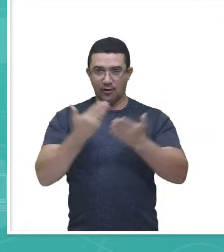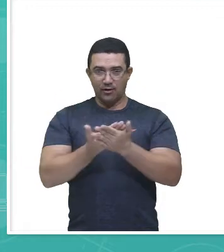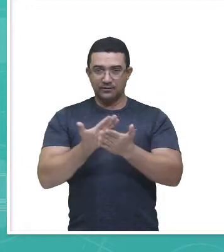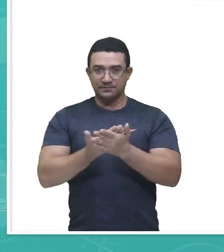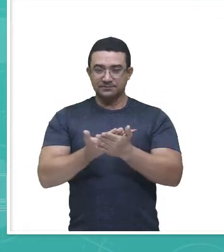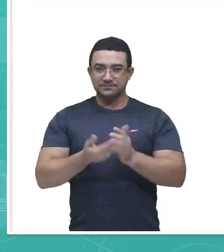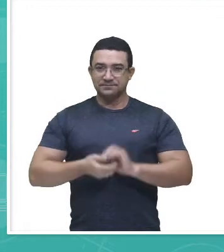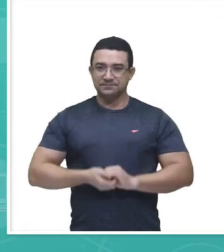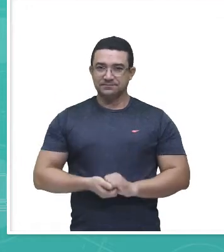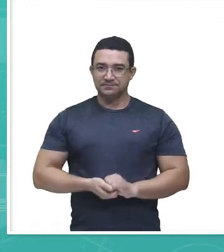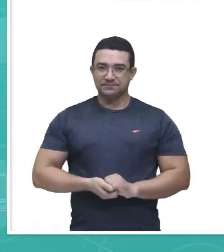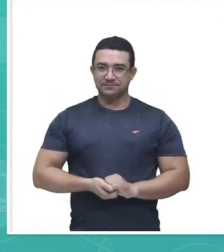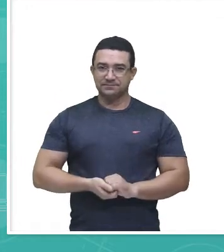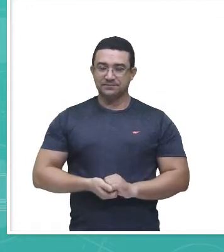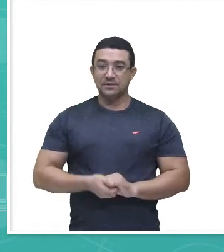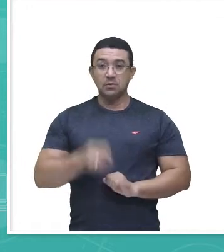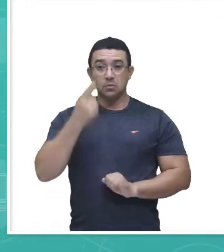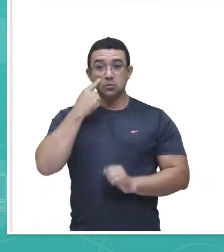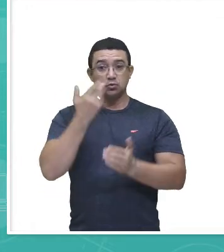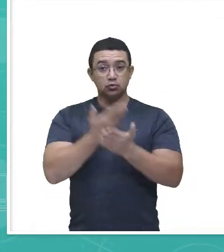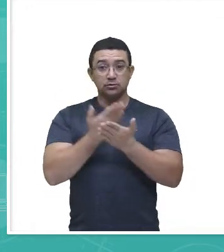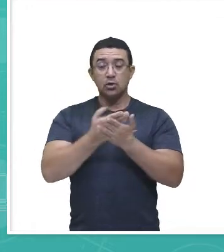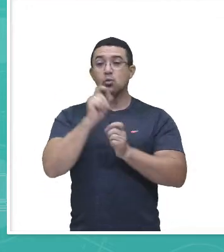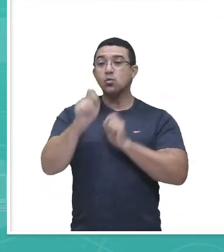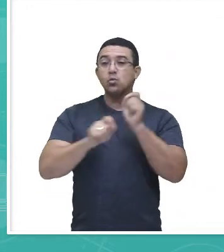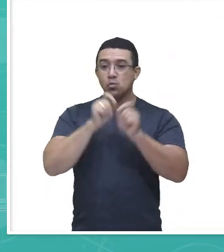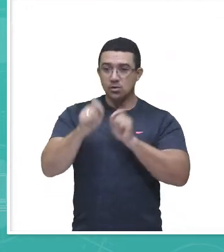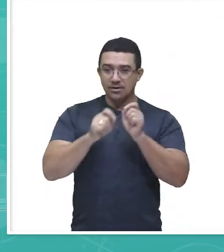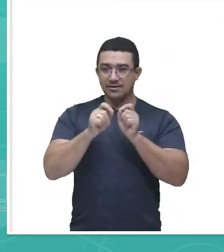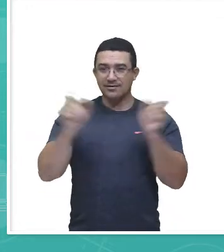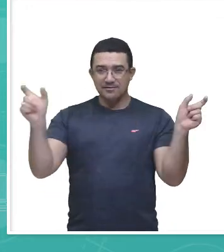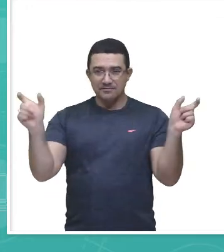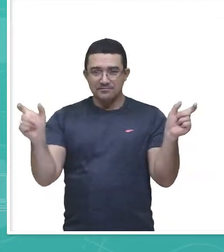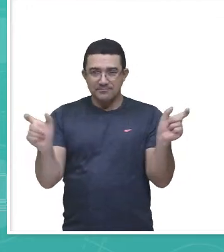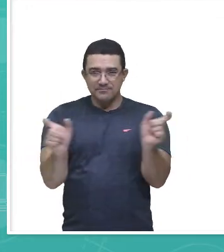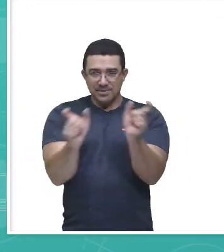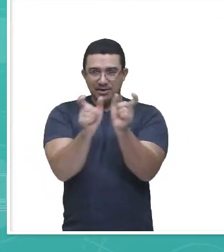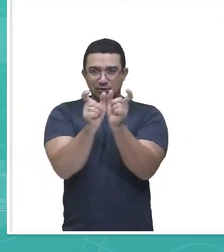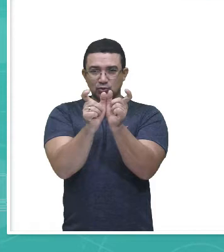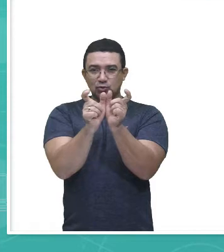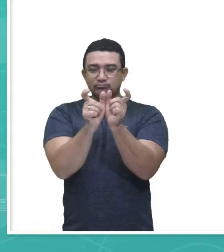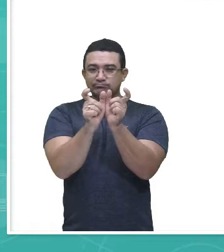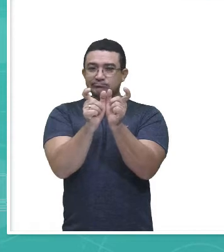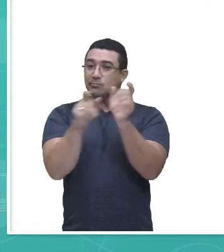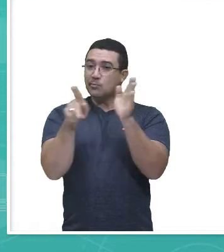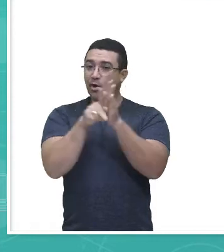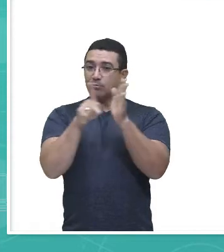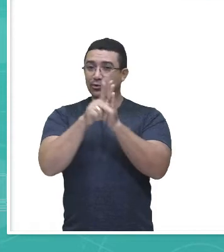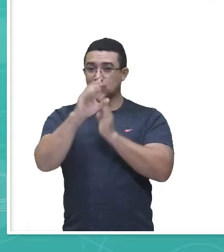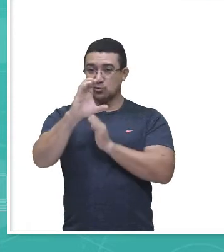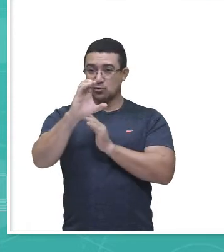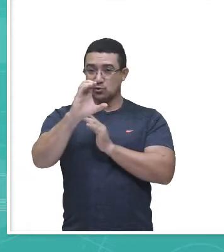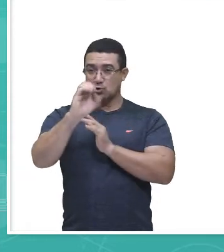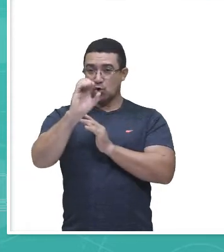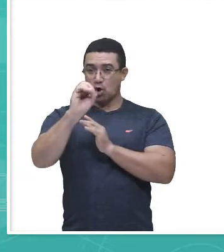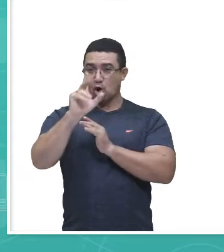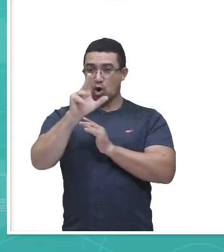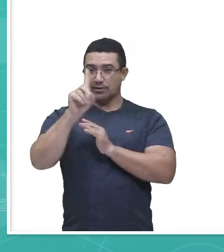Olha só, nós iremos estudar período composto por coordenação. Então você